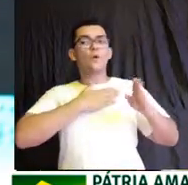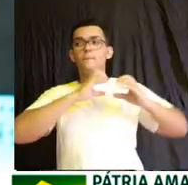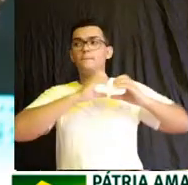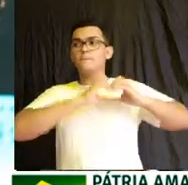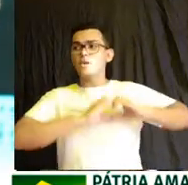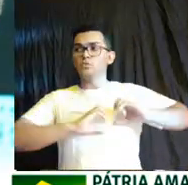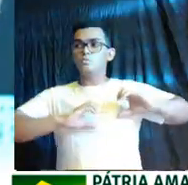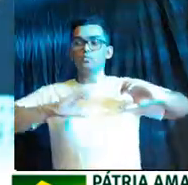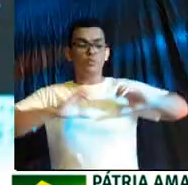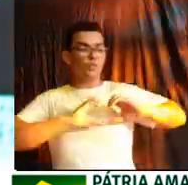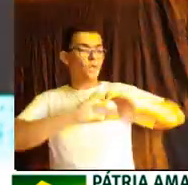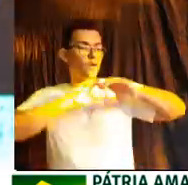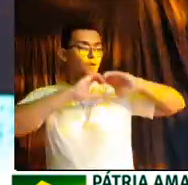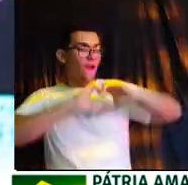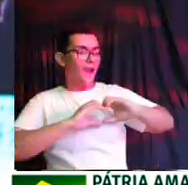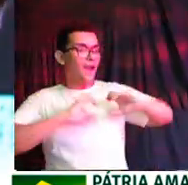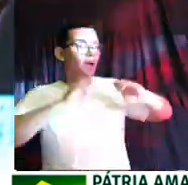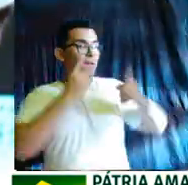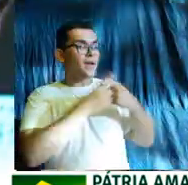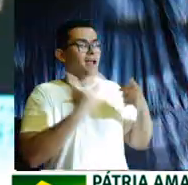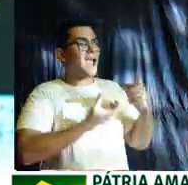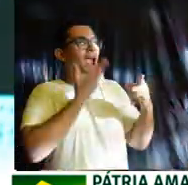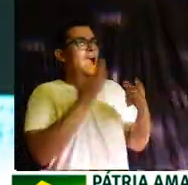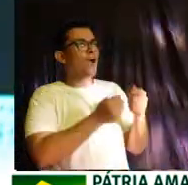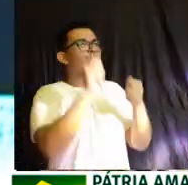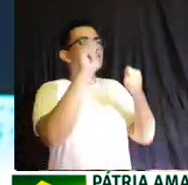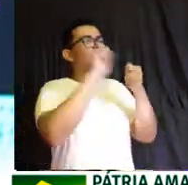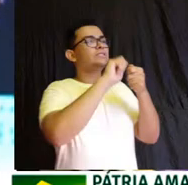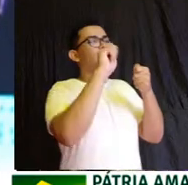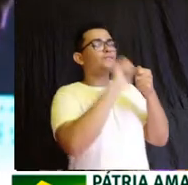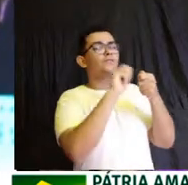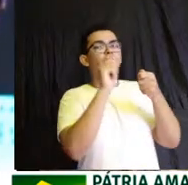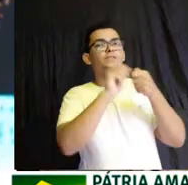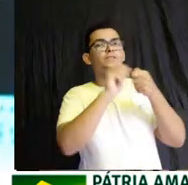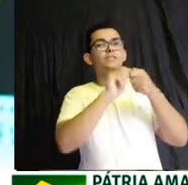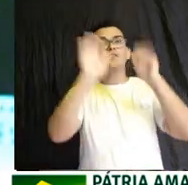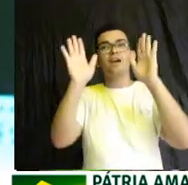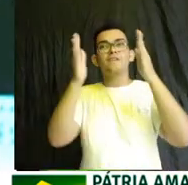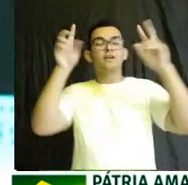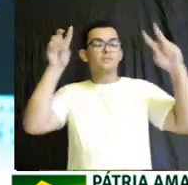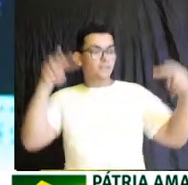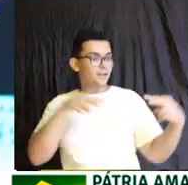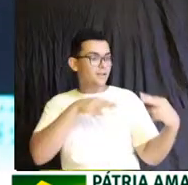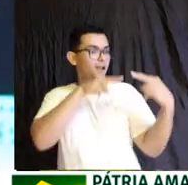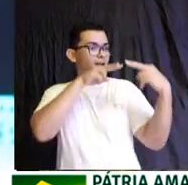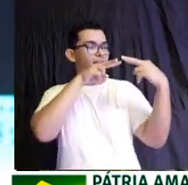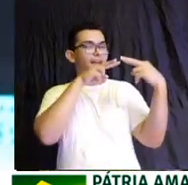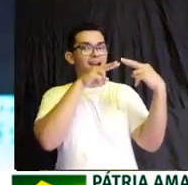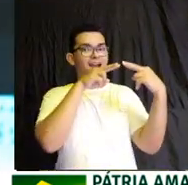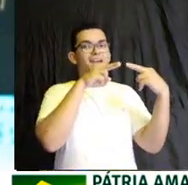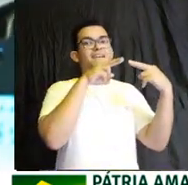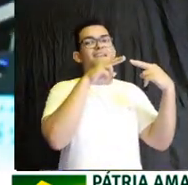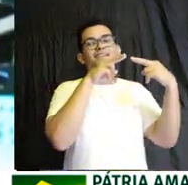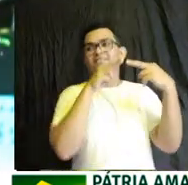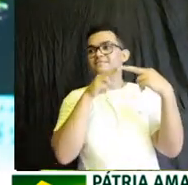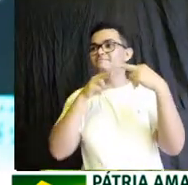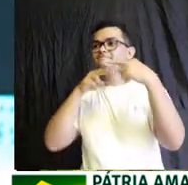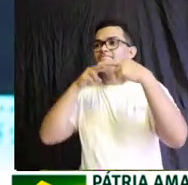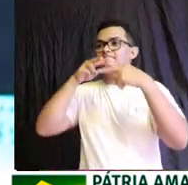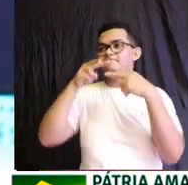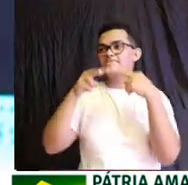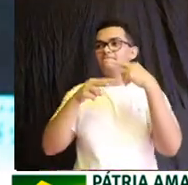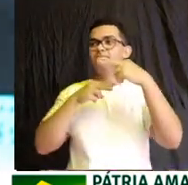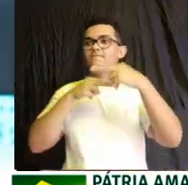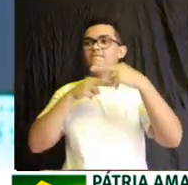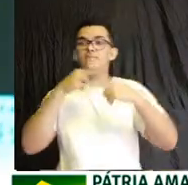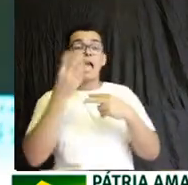O meu olhar vai dar uma festa, amor, a hora que você chegar. Canta comigo. De uma coisa fique